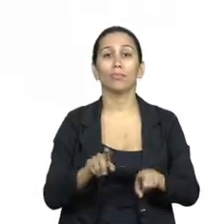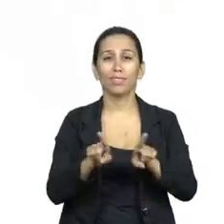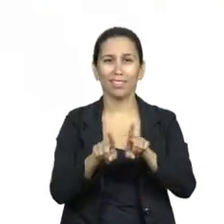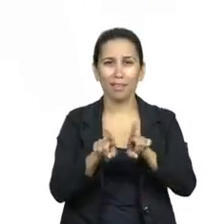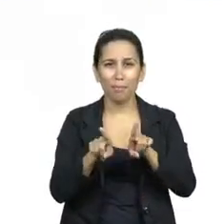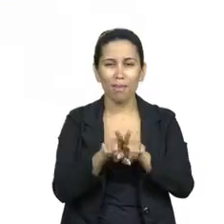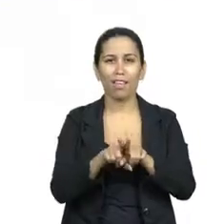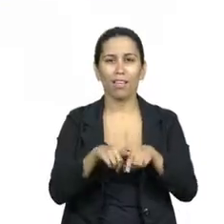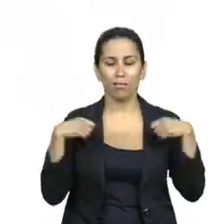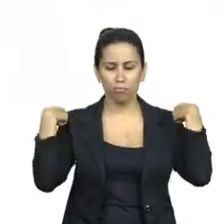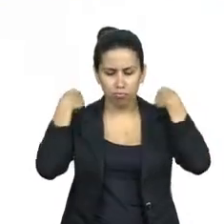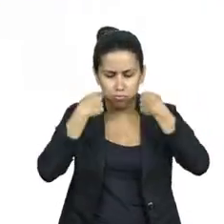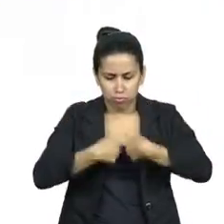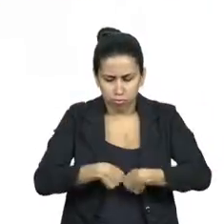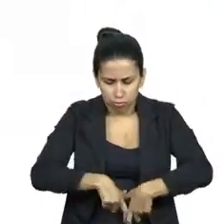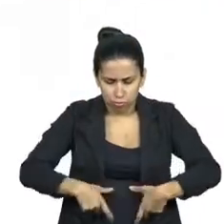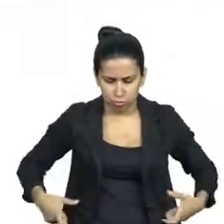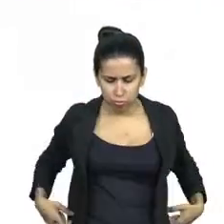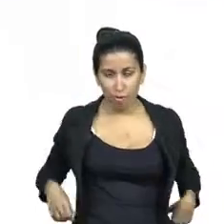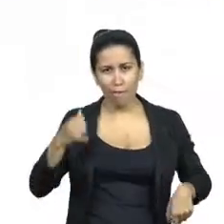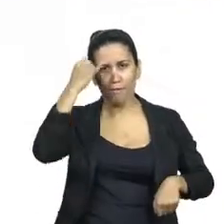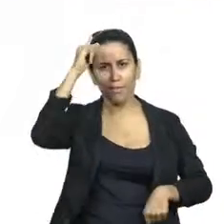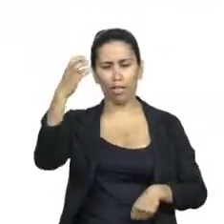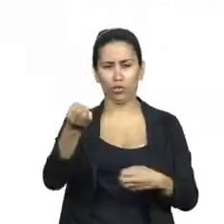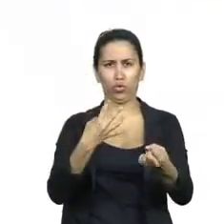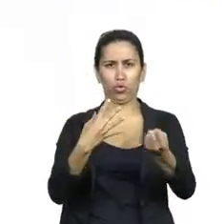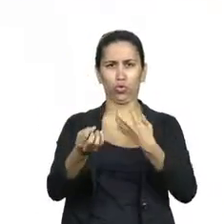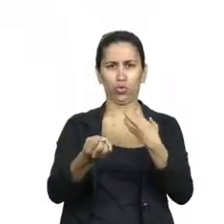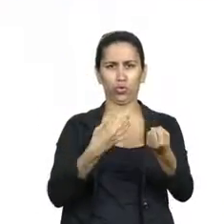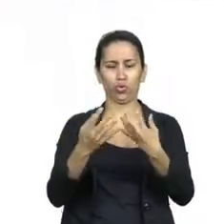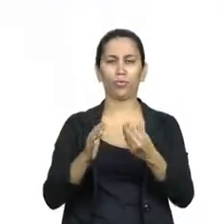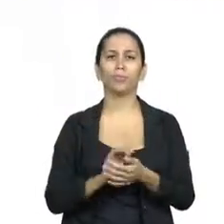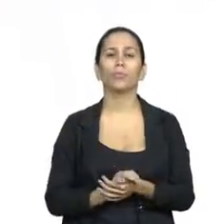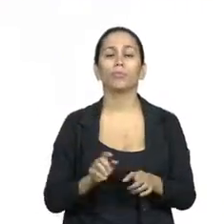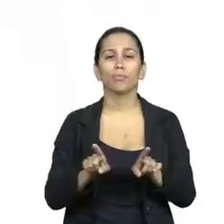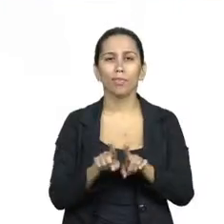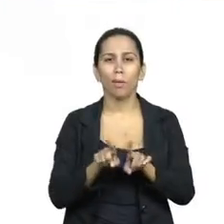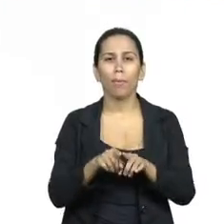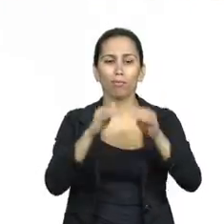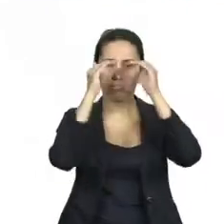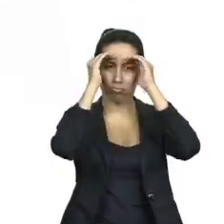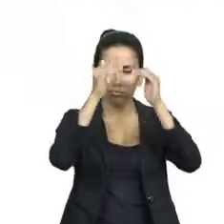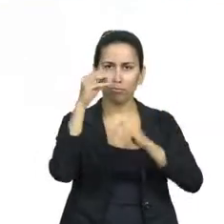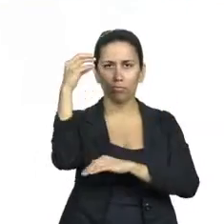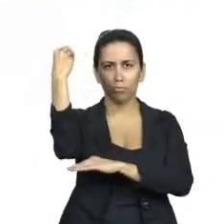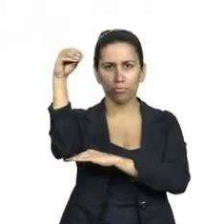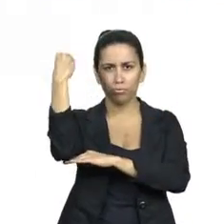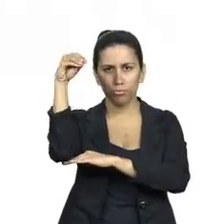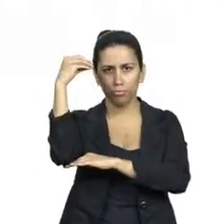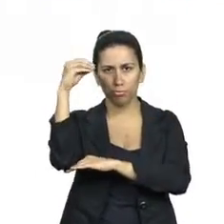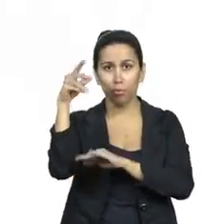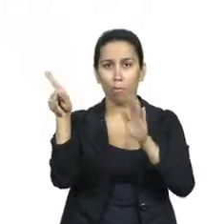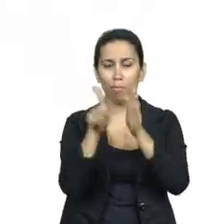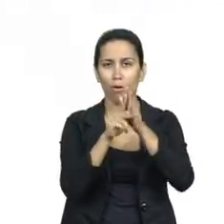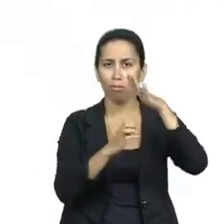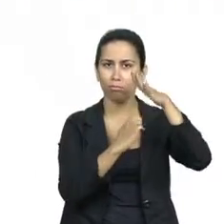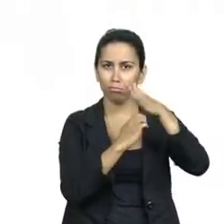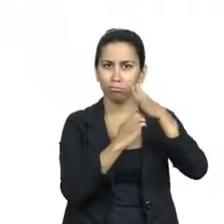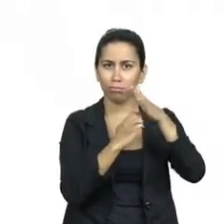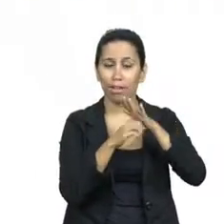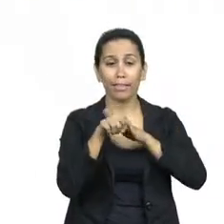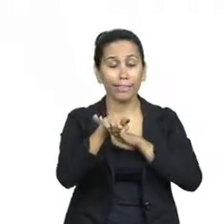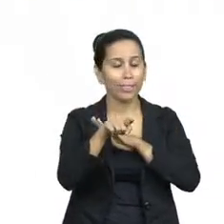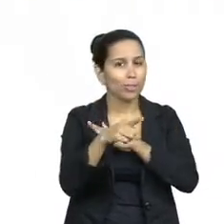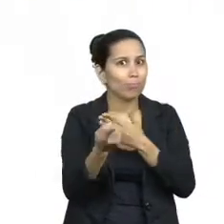a dental é impermeável. E mais uma coisa, siga as orientações de pausas definidas pela sua empresa. Isso é